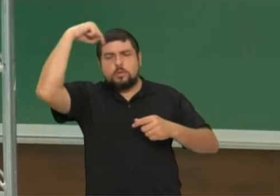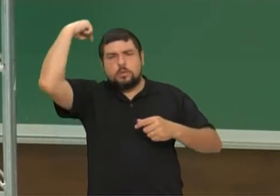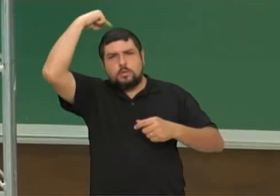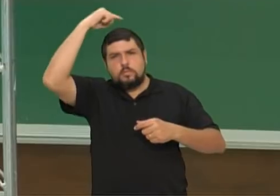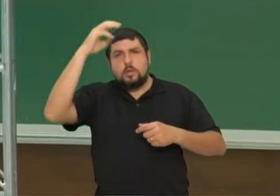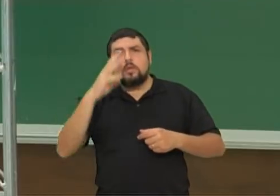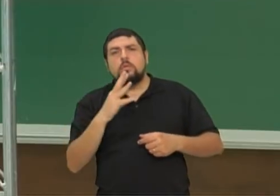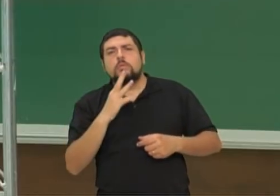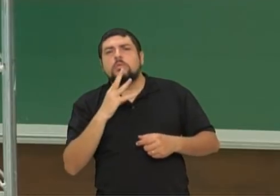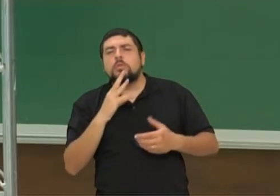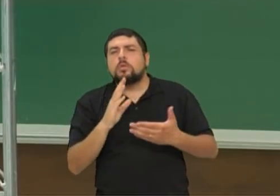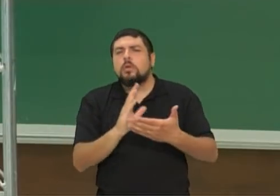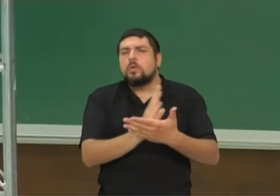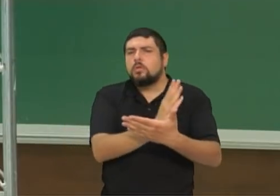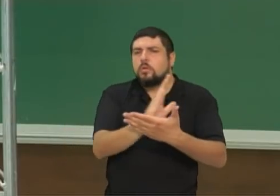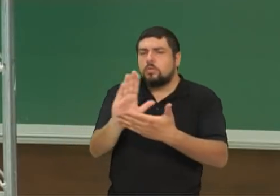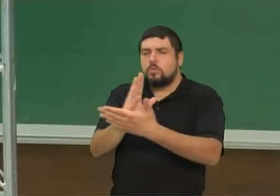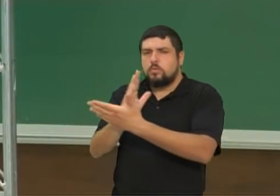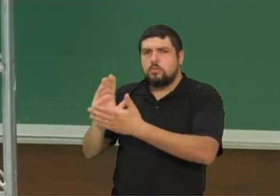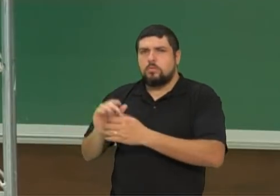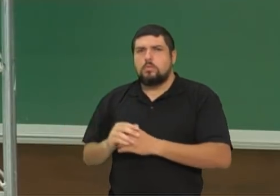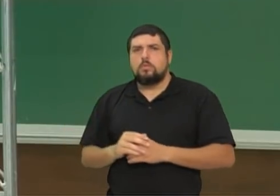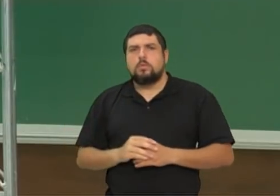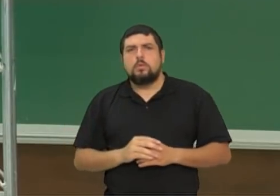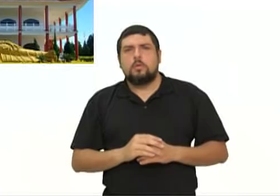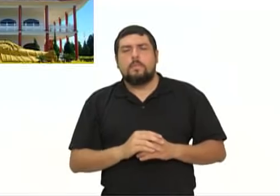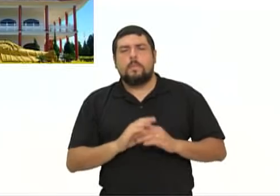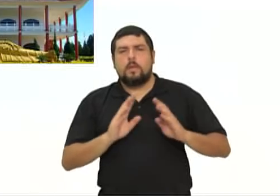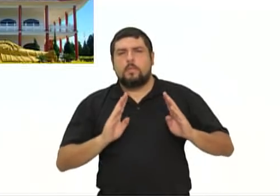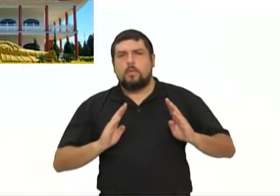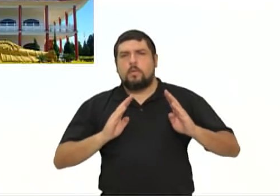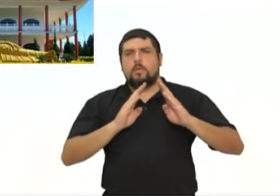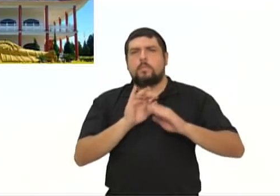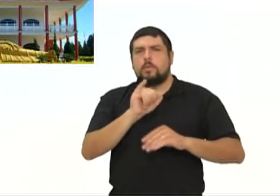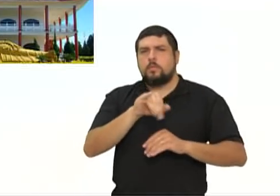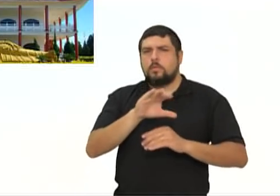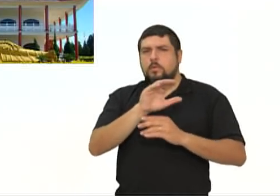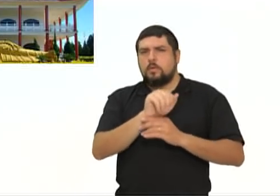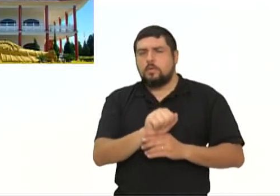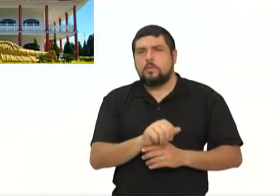sagrados. Pirâmide Inca de Teotihuacan,